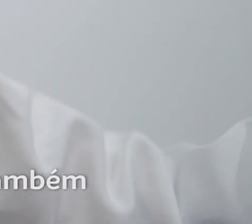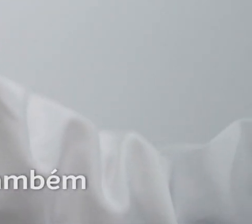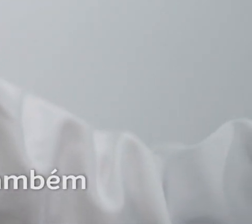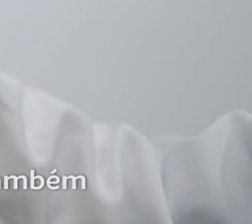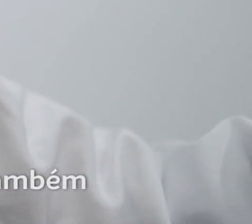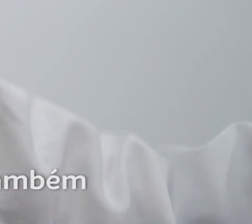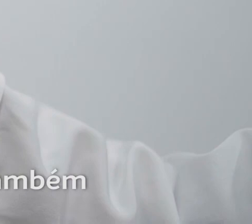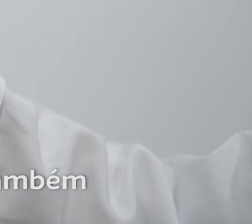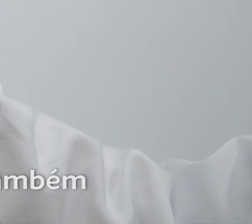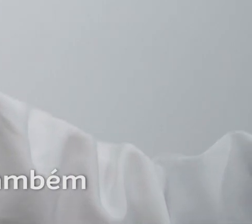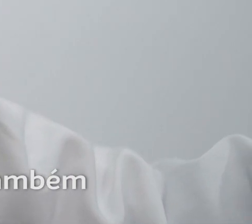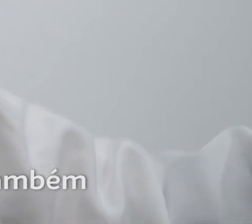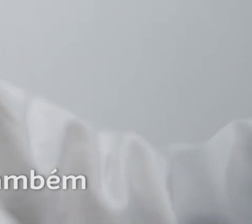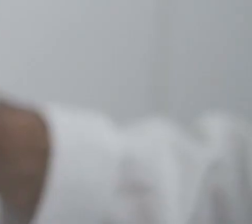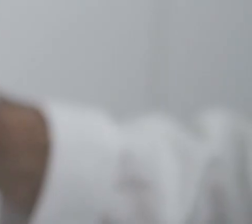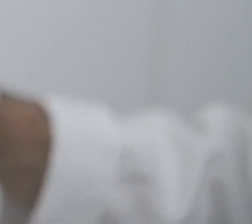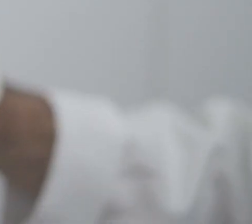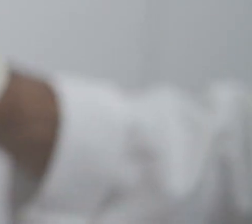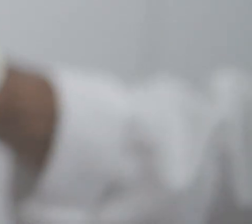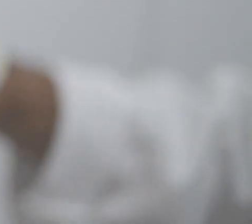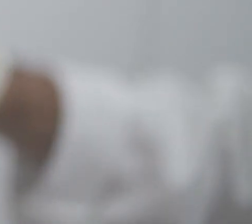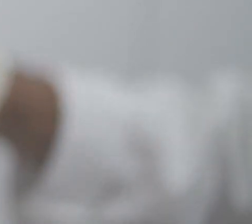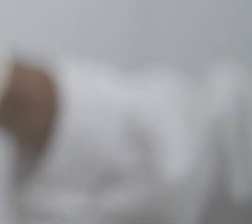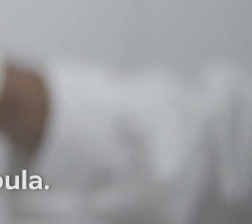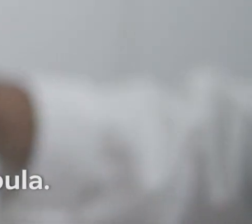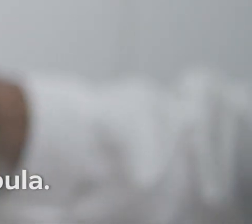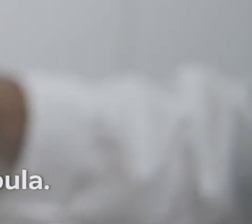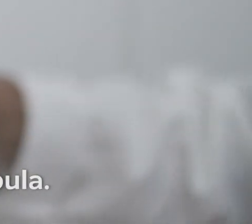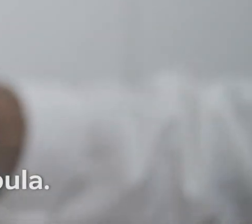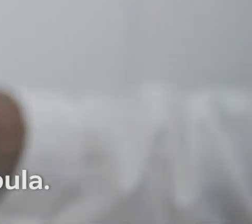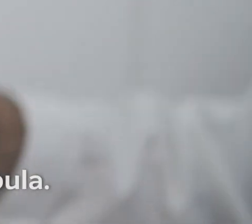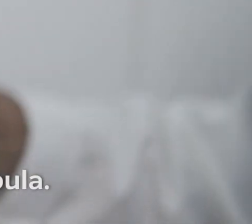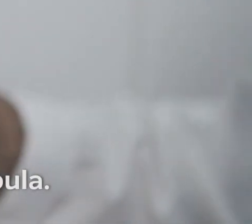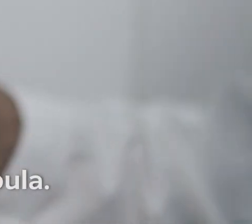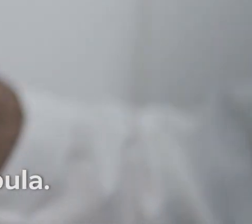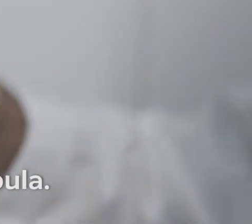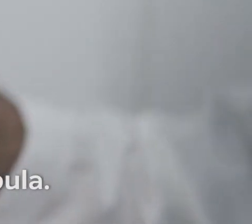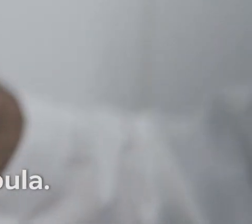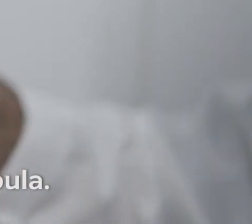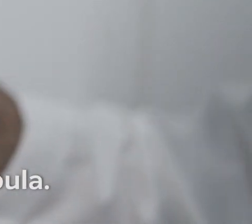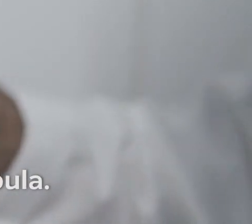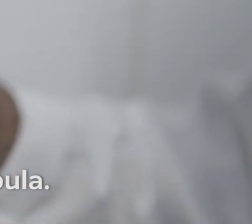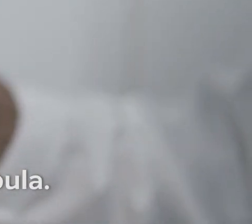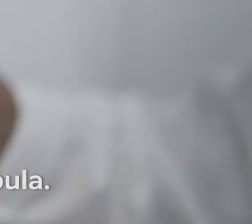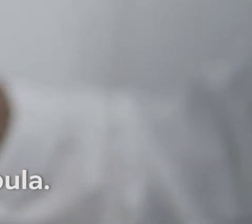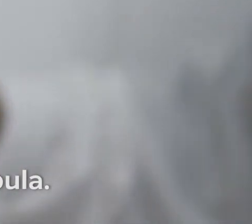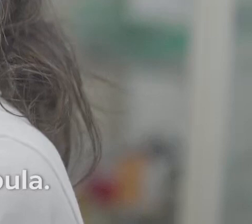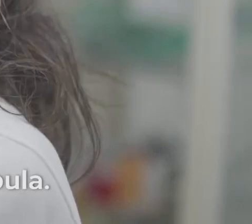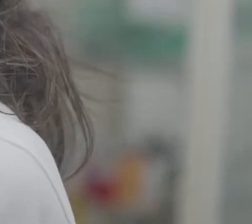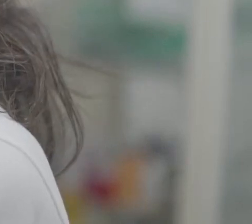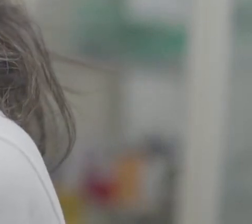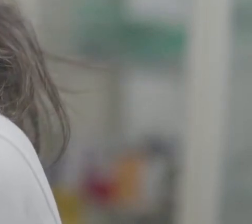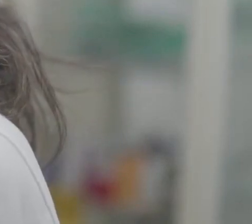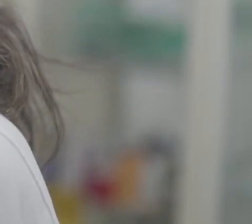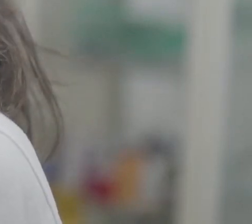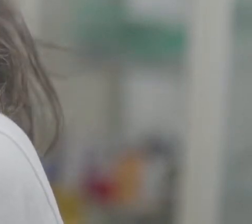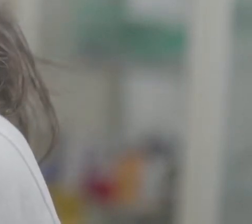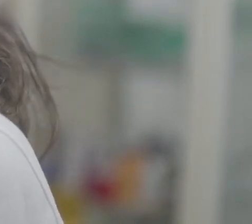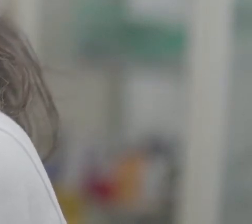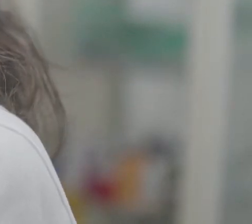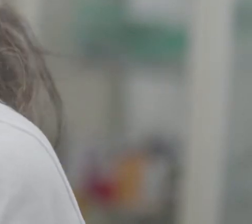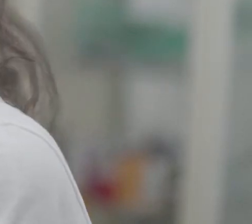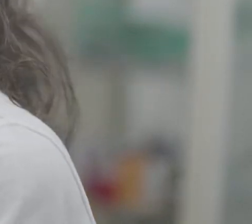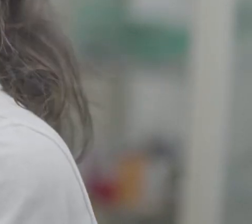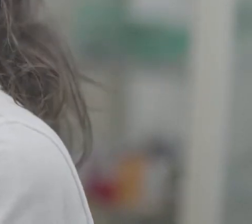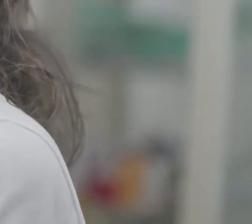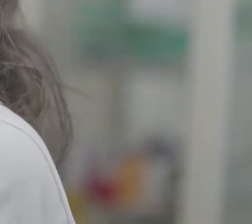foi um raio-x e hemograma também. Que a gente fez com ela, né? Porque ela tá com um desvio na mandíbula aqui. E a gente